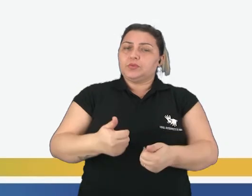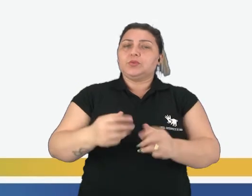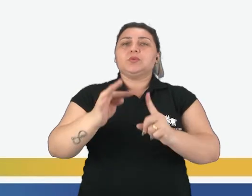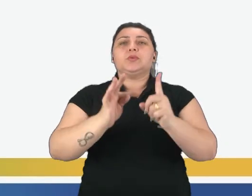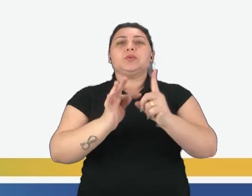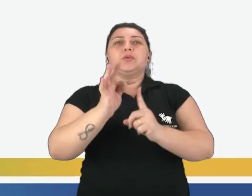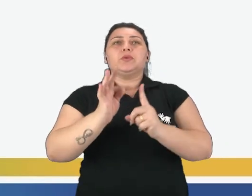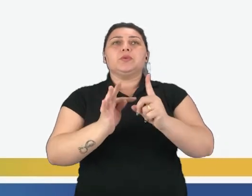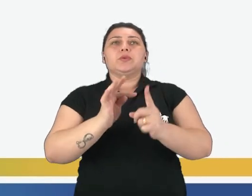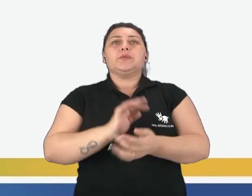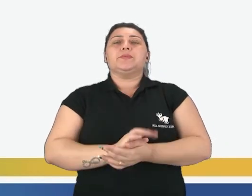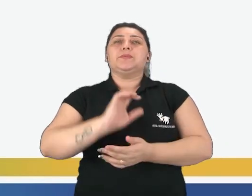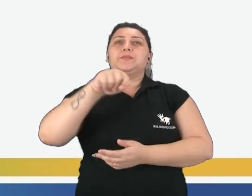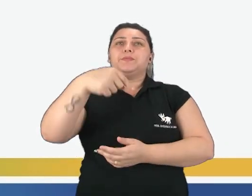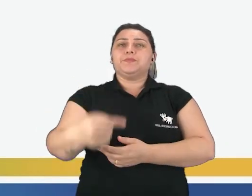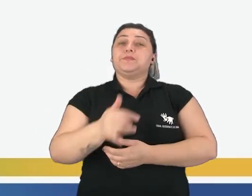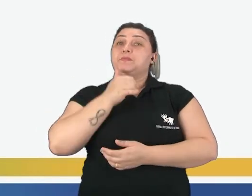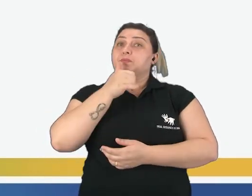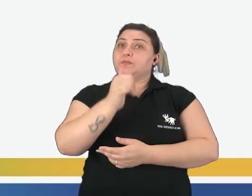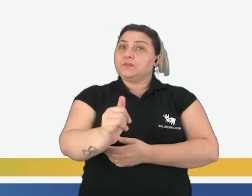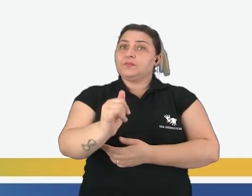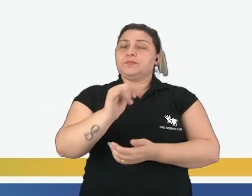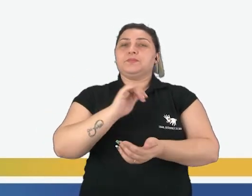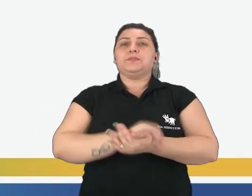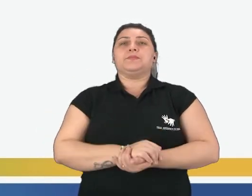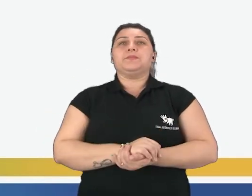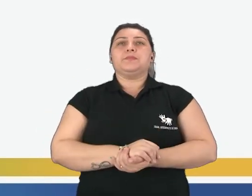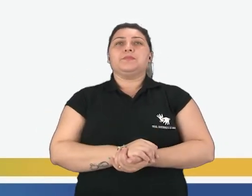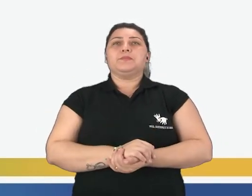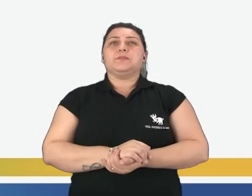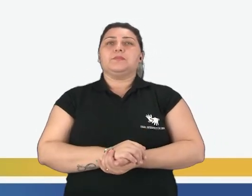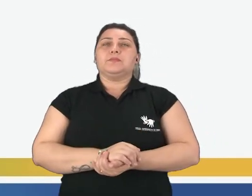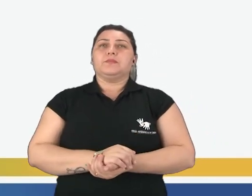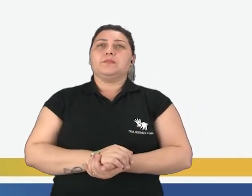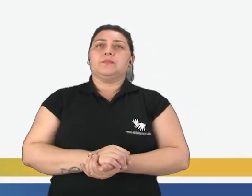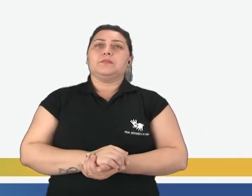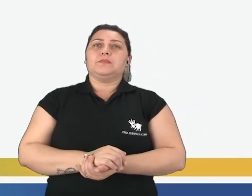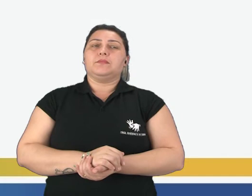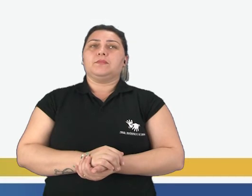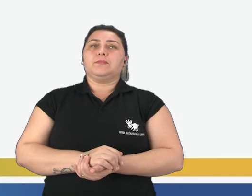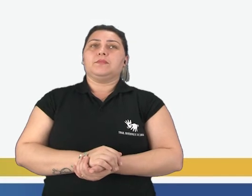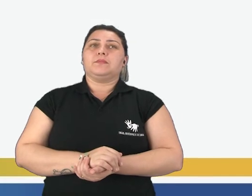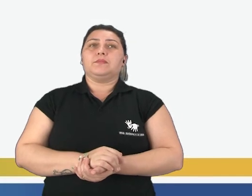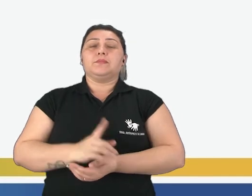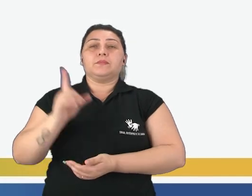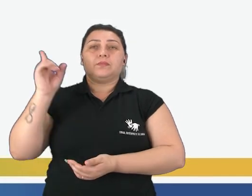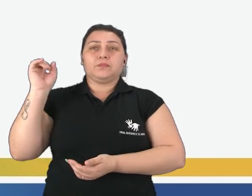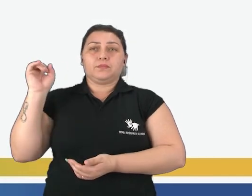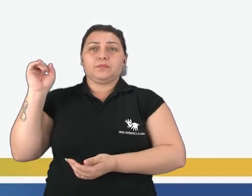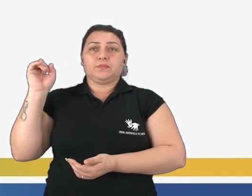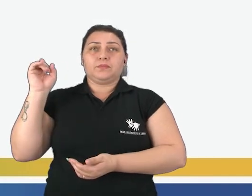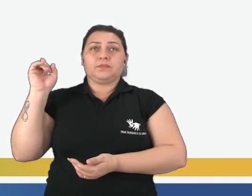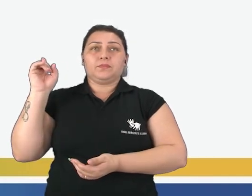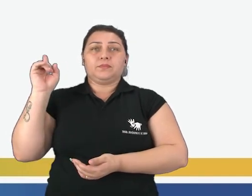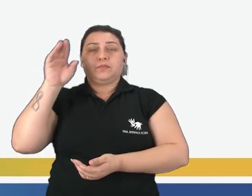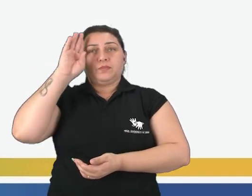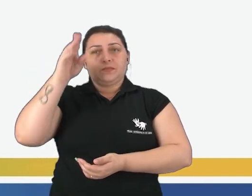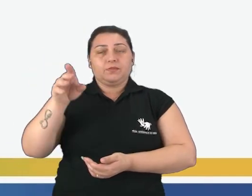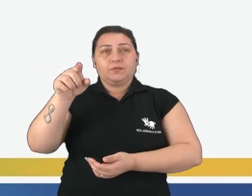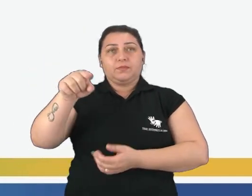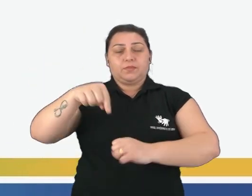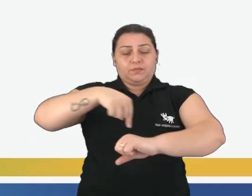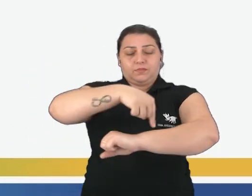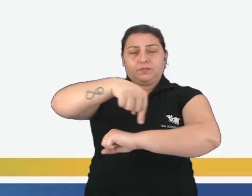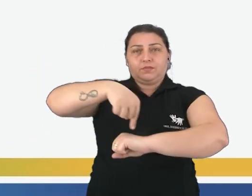Depois disso, pessoal, veio os instrumentos que medem energia, né? E aqui, o principal que você está vendo aí é